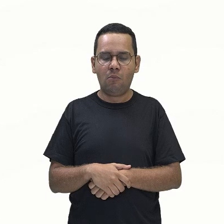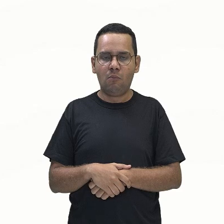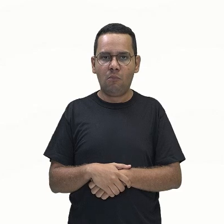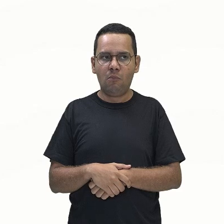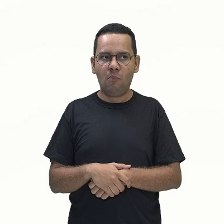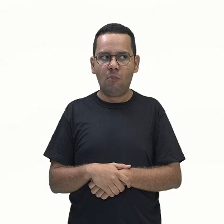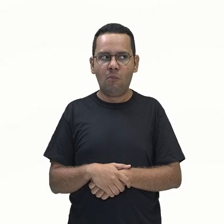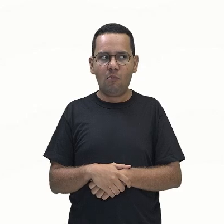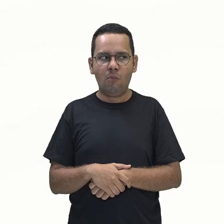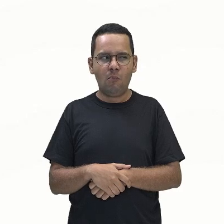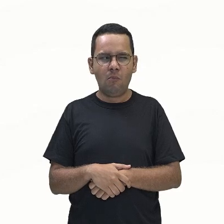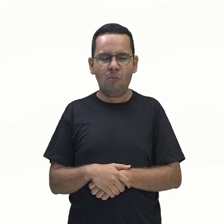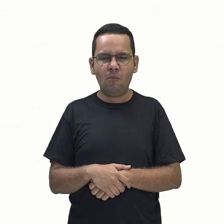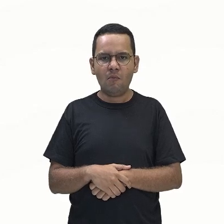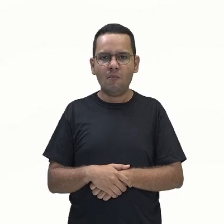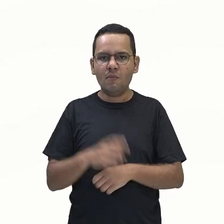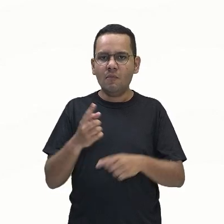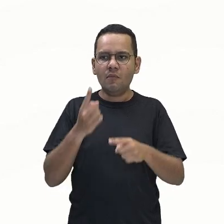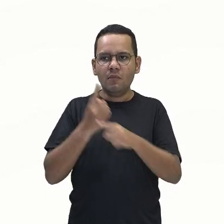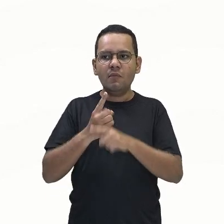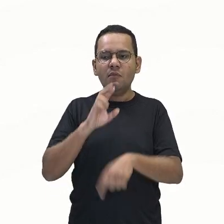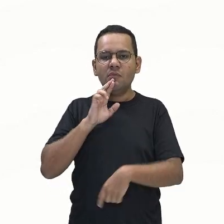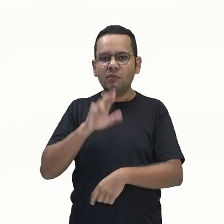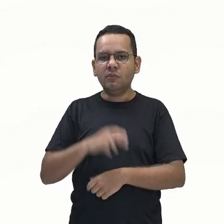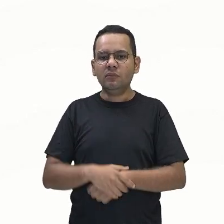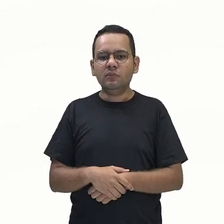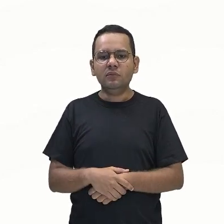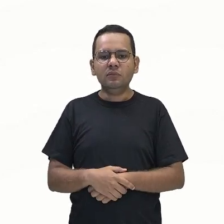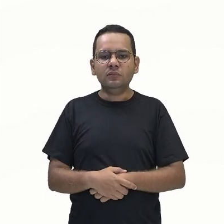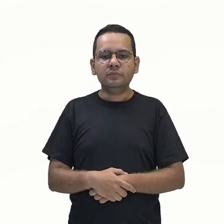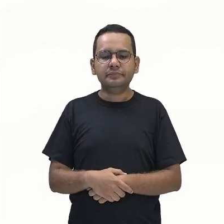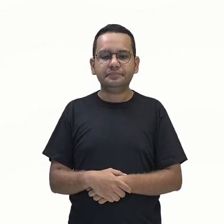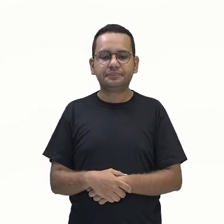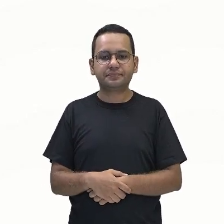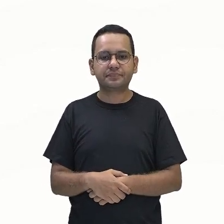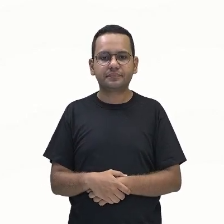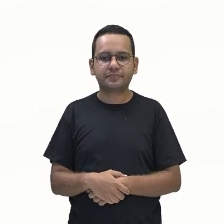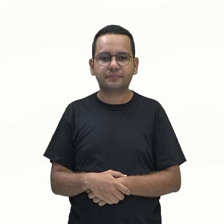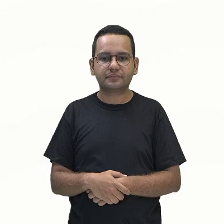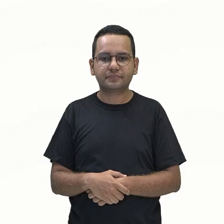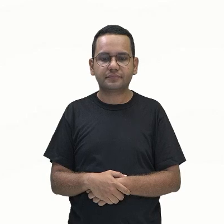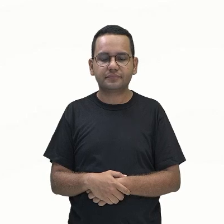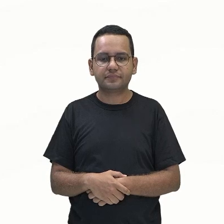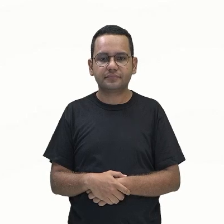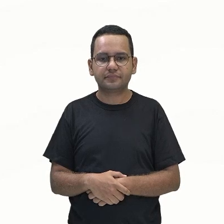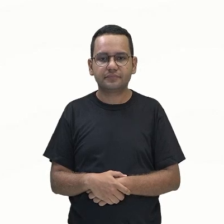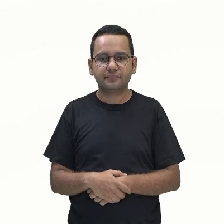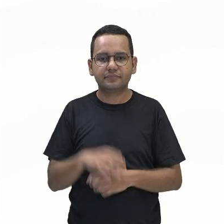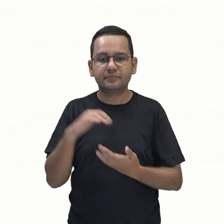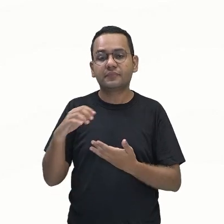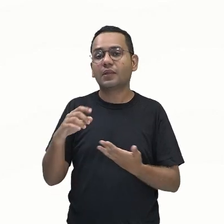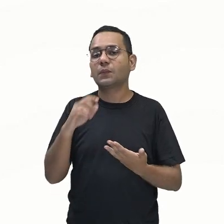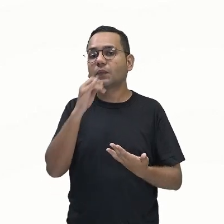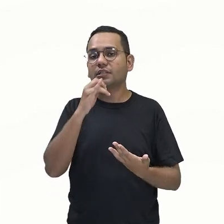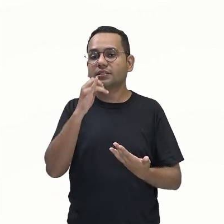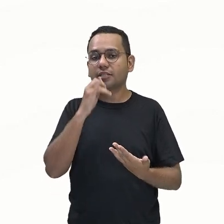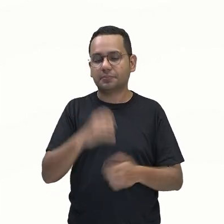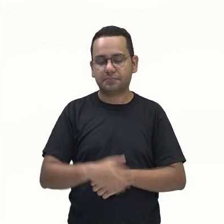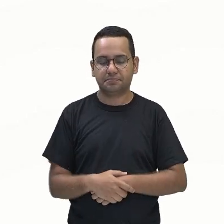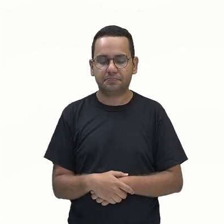o resultado final. E aí eu quero dar um exemplo para vocês de algo do nosso dia a